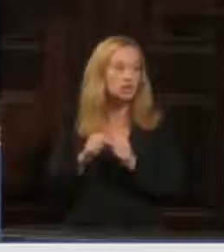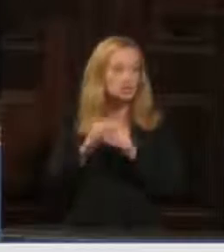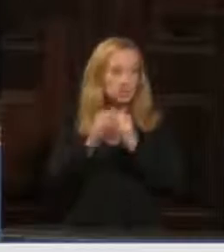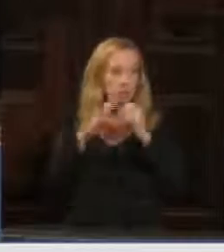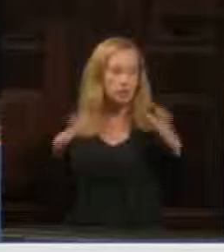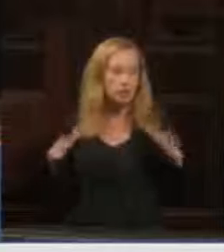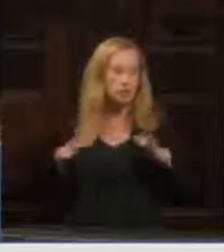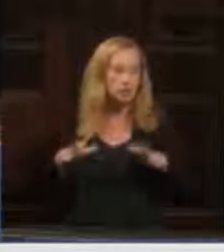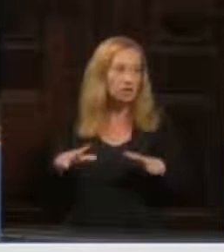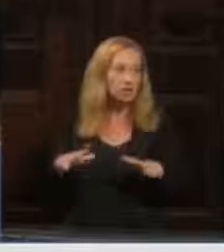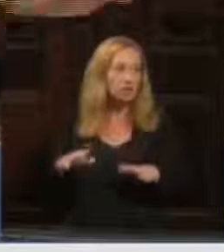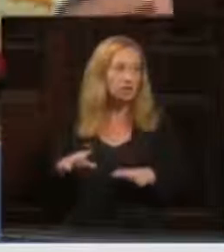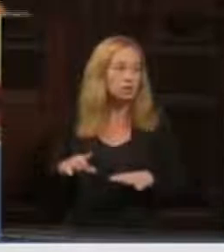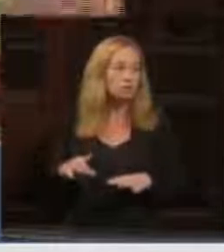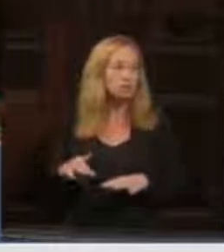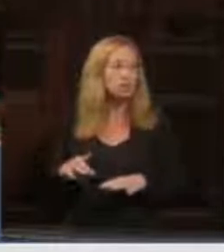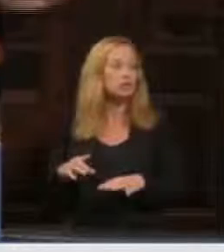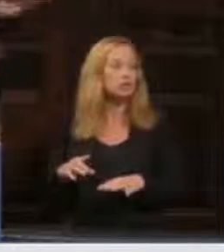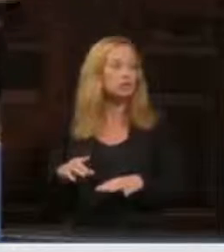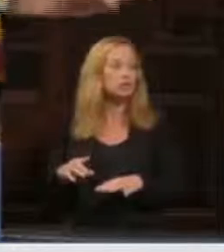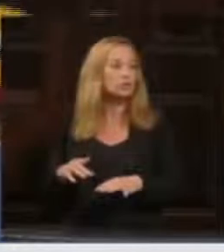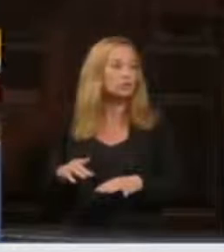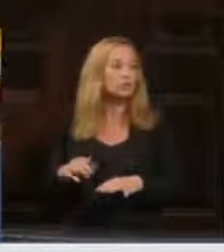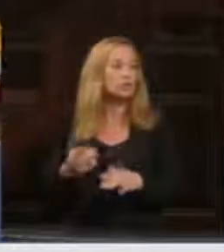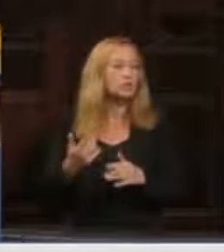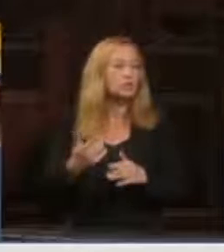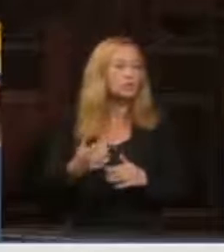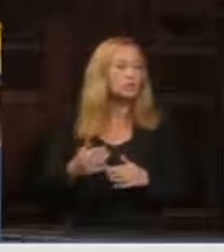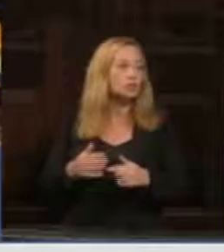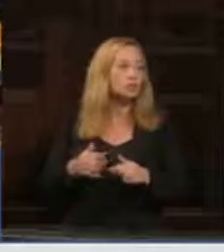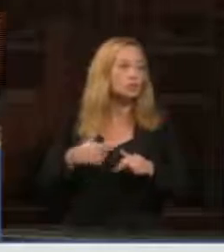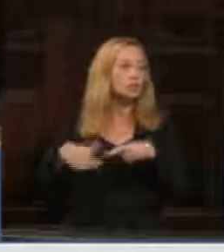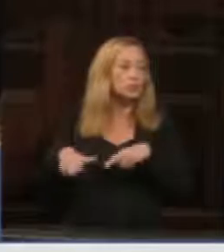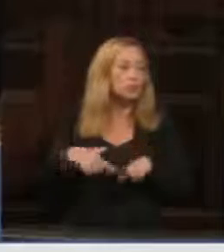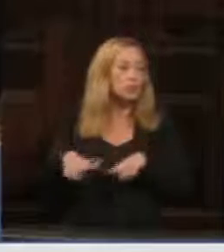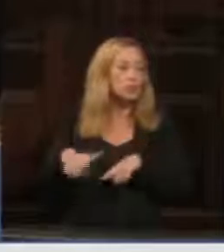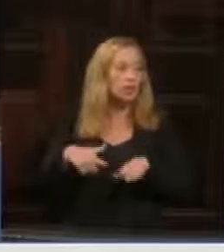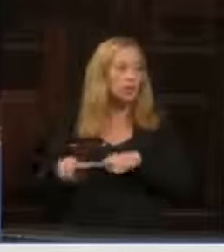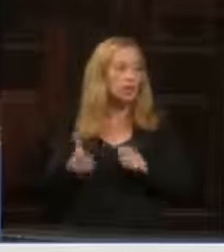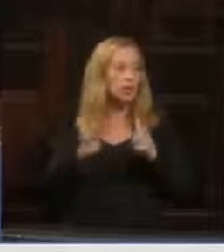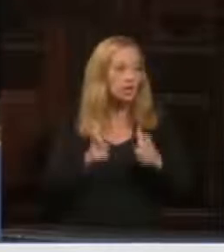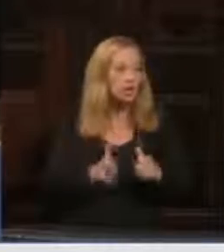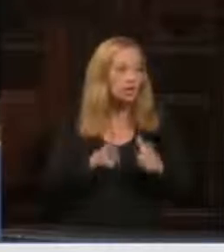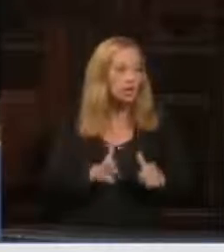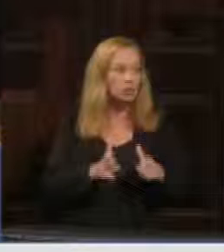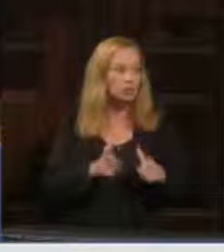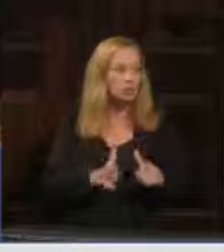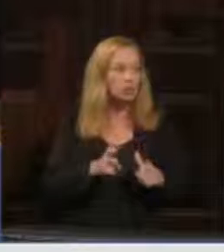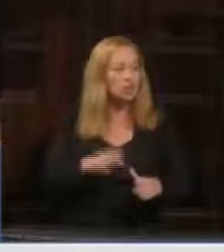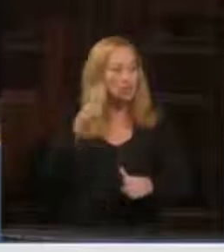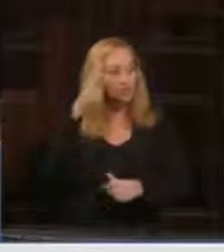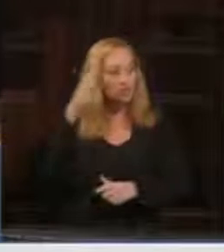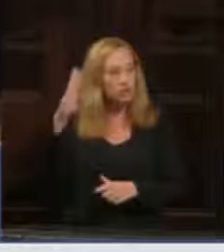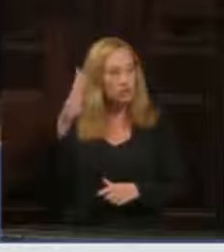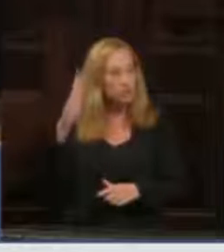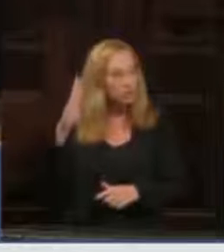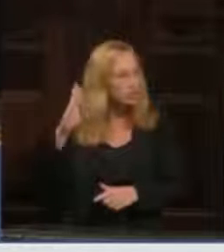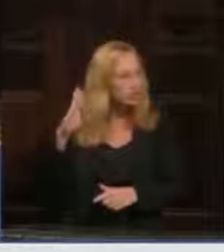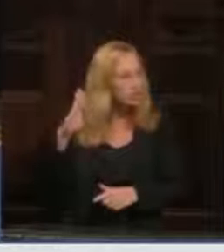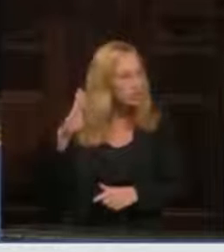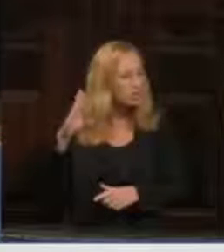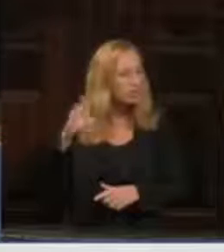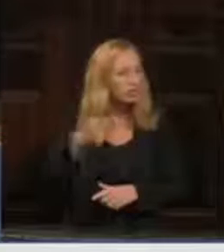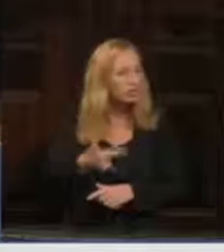de polícia militar para atuarem exclusivamente no policiamento ostensivo das 20